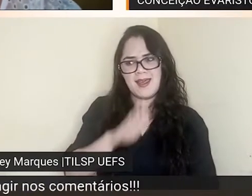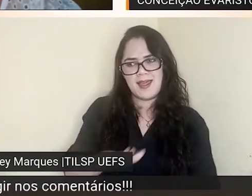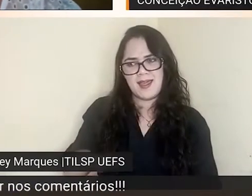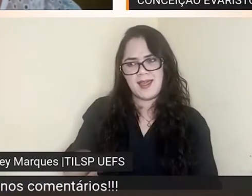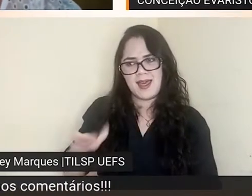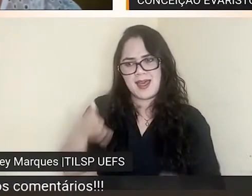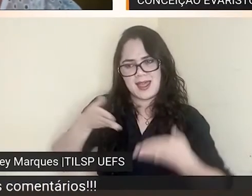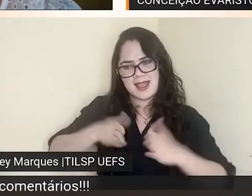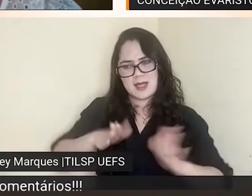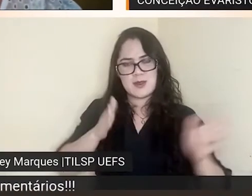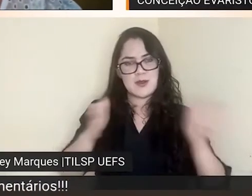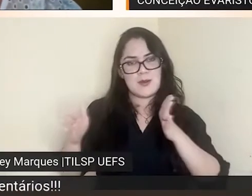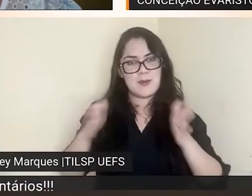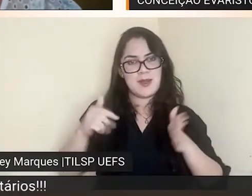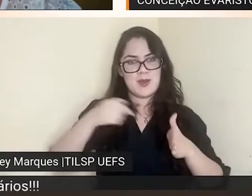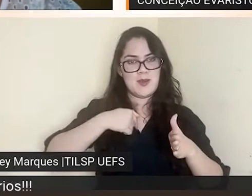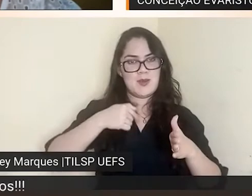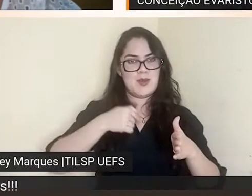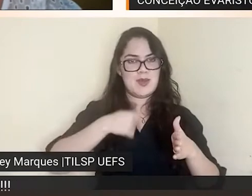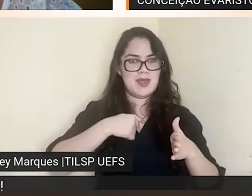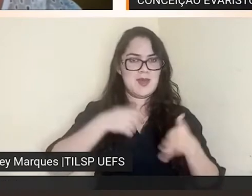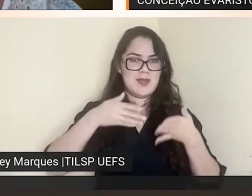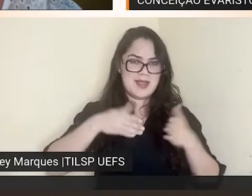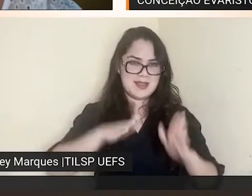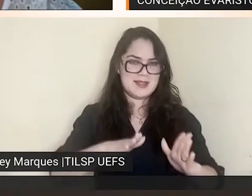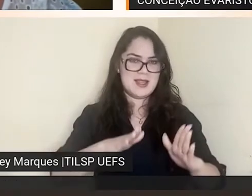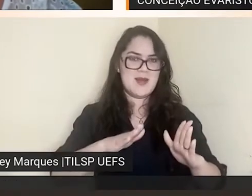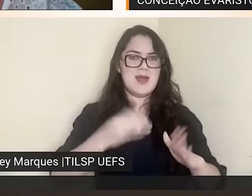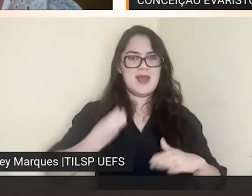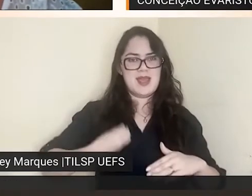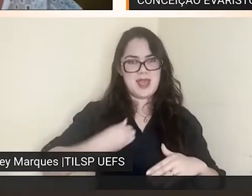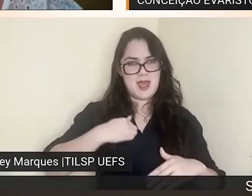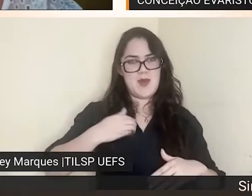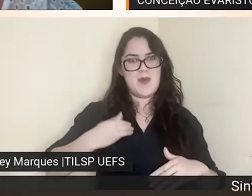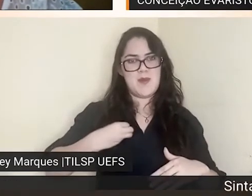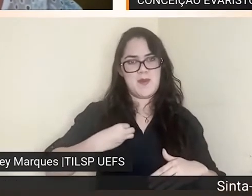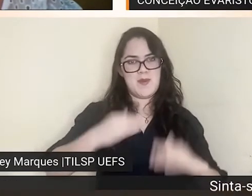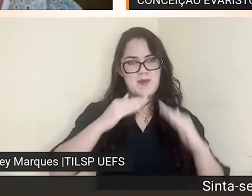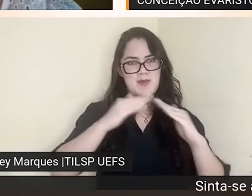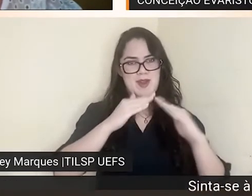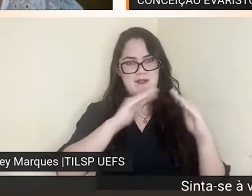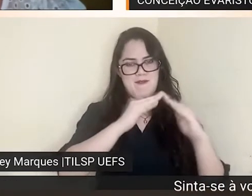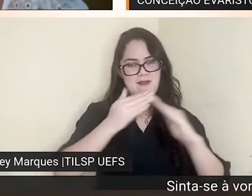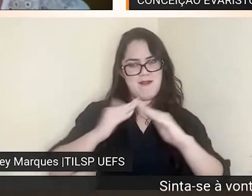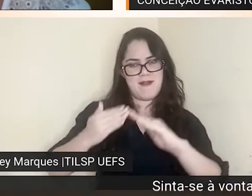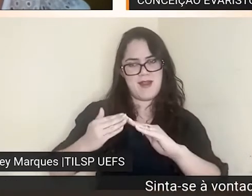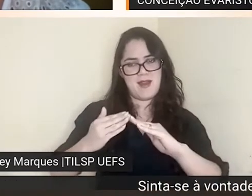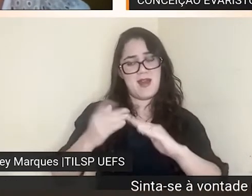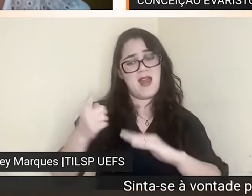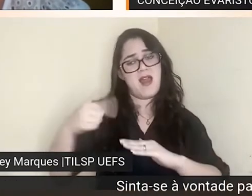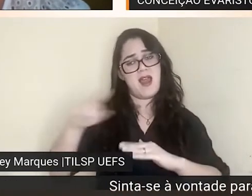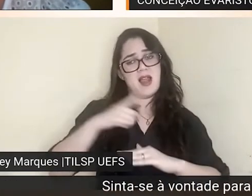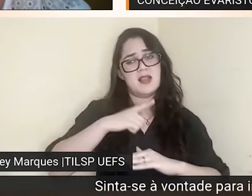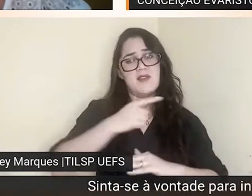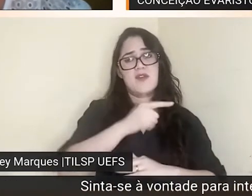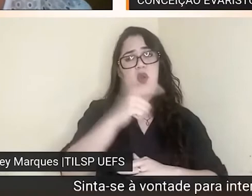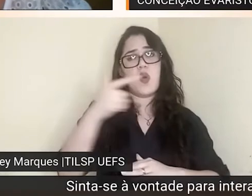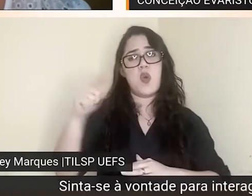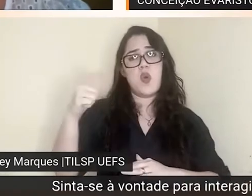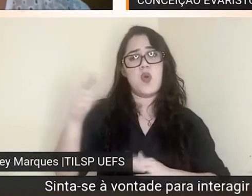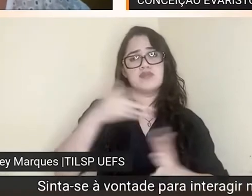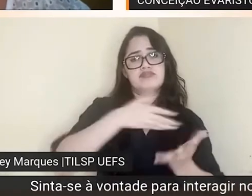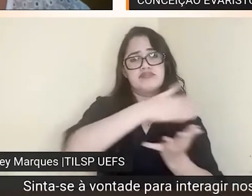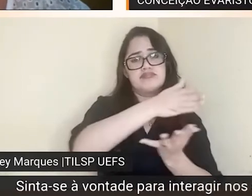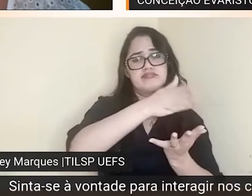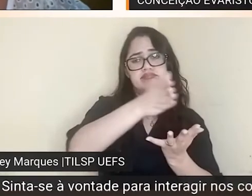no mesmo período e que moraram lá na favela tiveram outros caminhos, né? Não caminhos